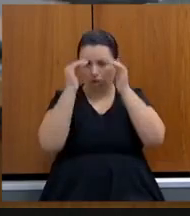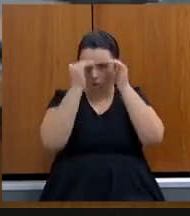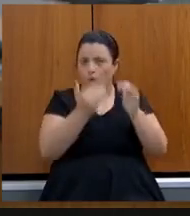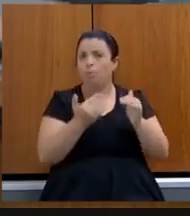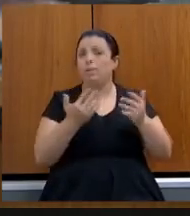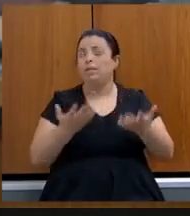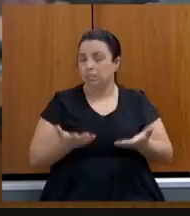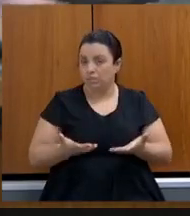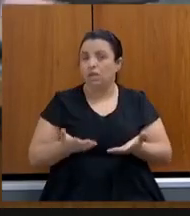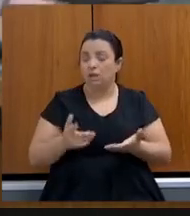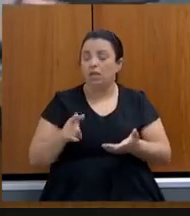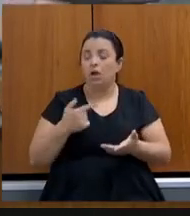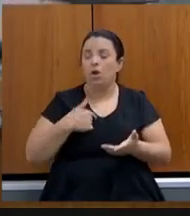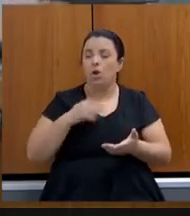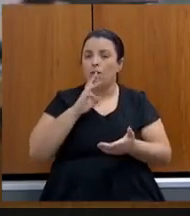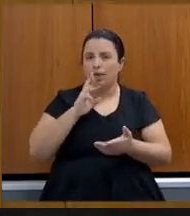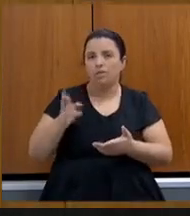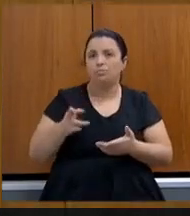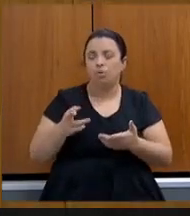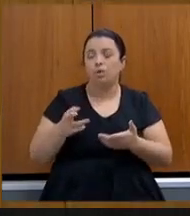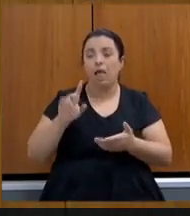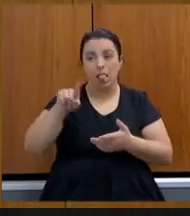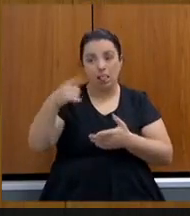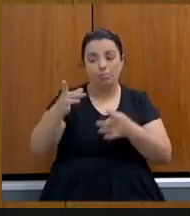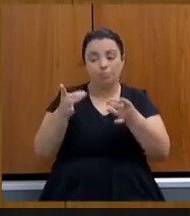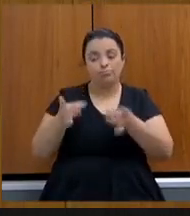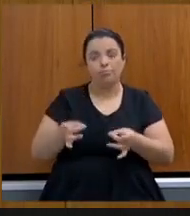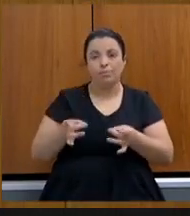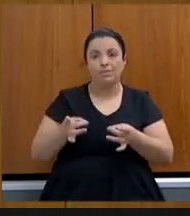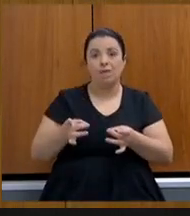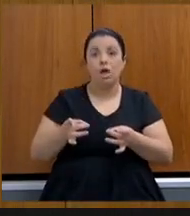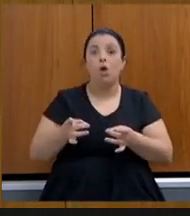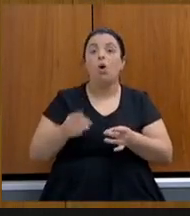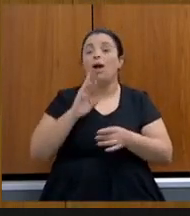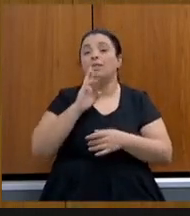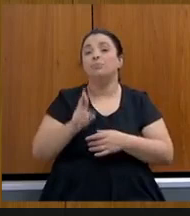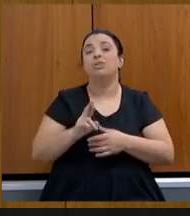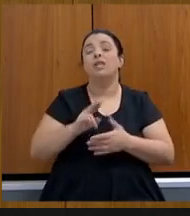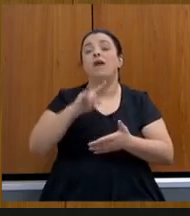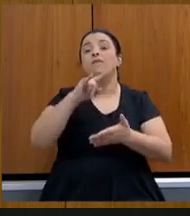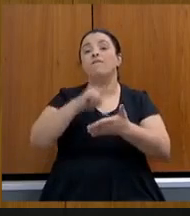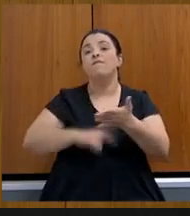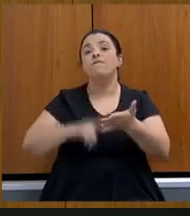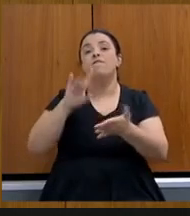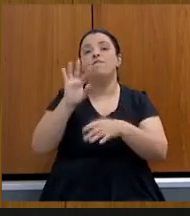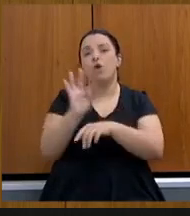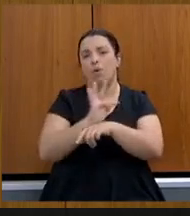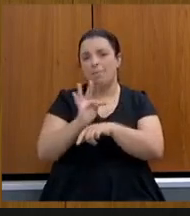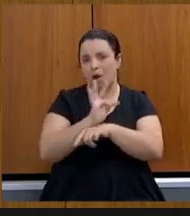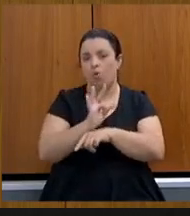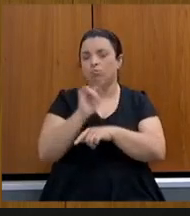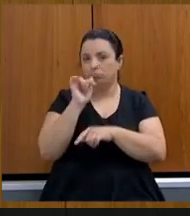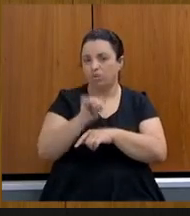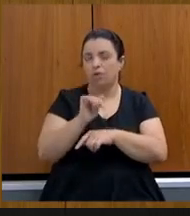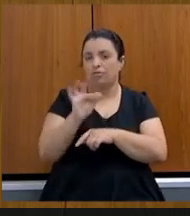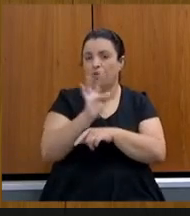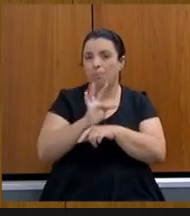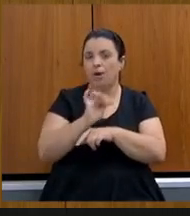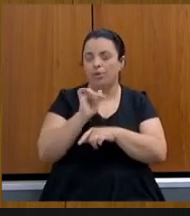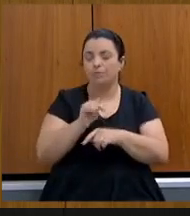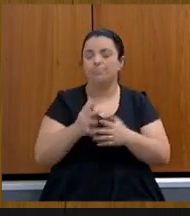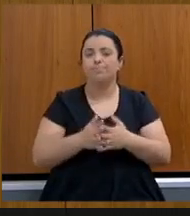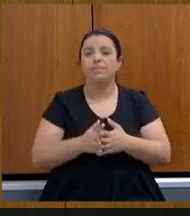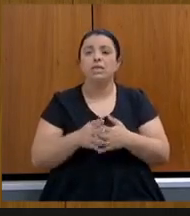já lhe respondo objectivamente nessa resposta formal em relação a esse caso acho que era isso